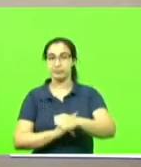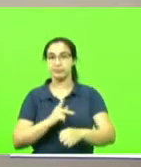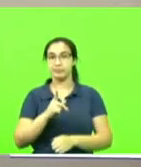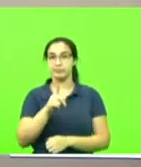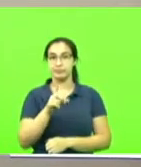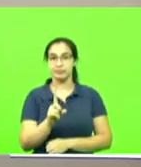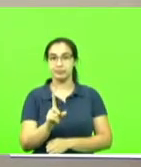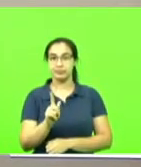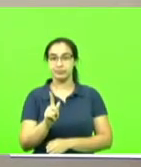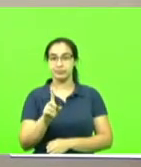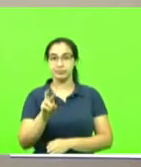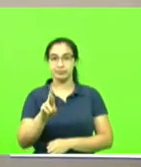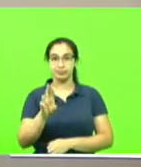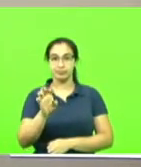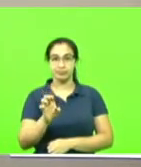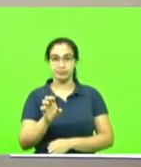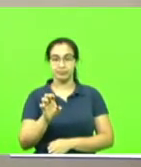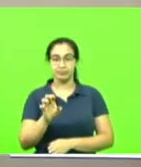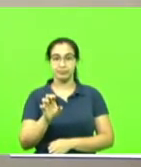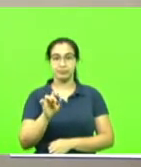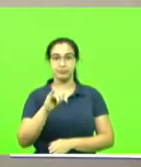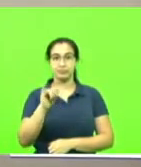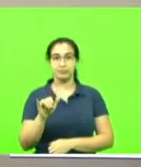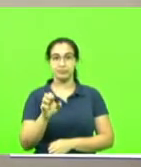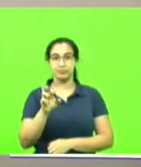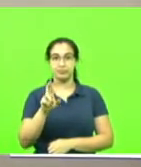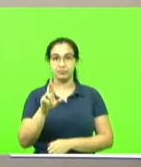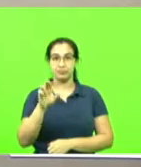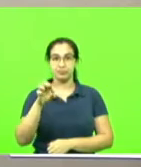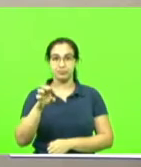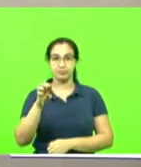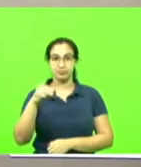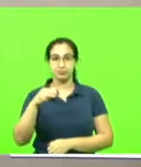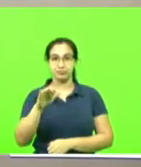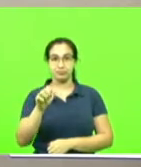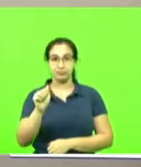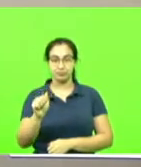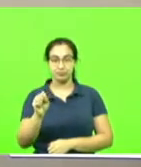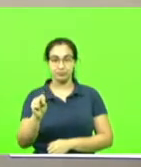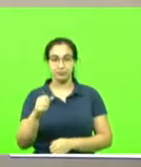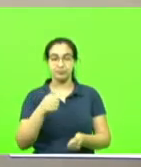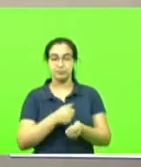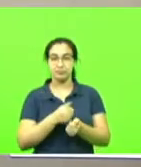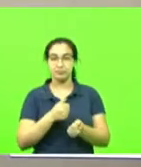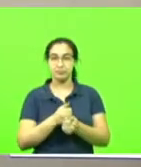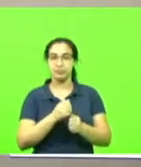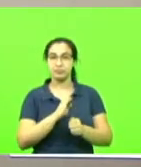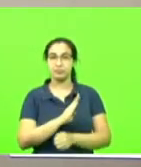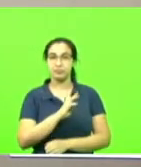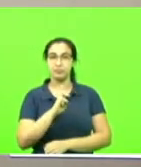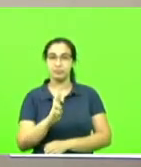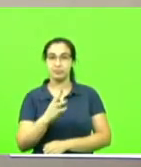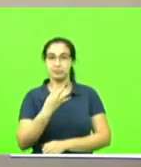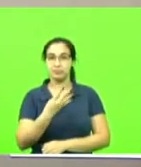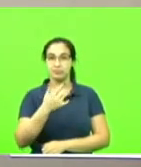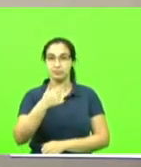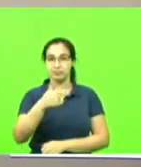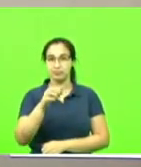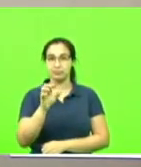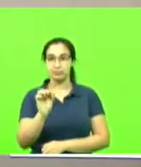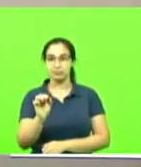Cláudio Jeremias Cadorim, localizada no novo acesso da BR-470, no município de Ilhota. Em discussão?